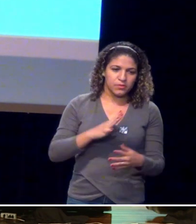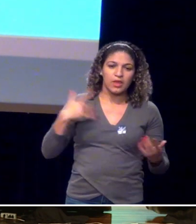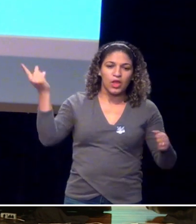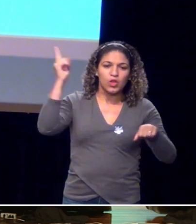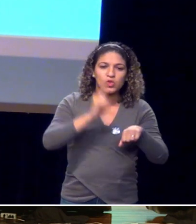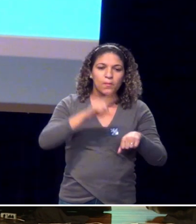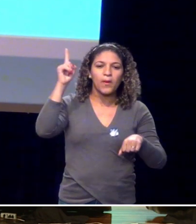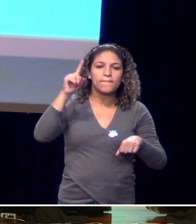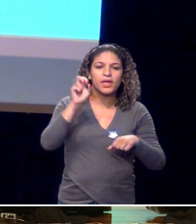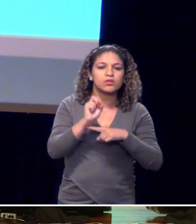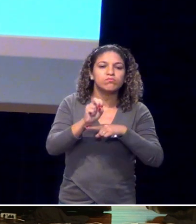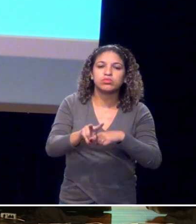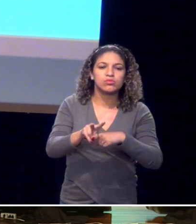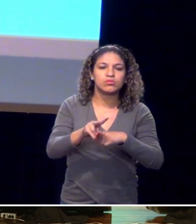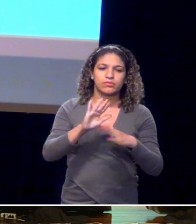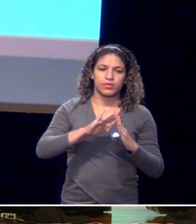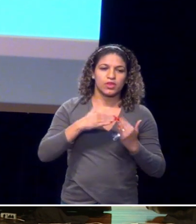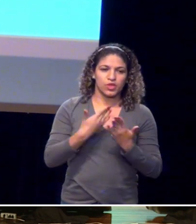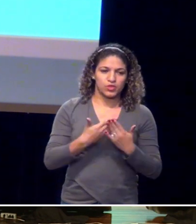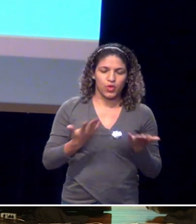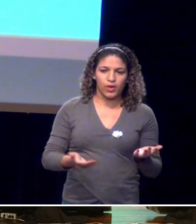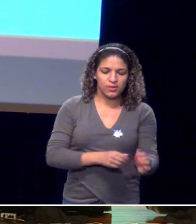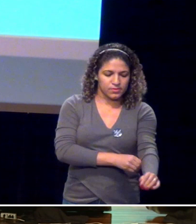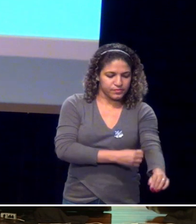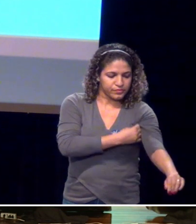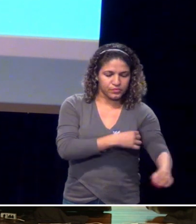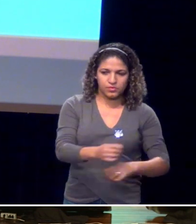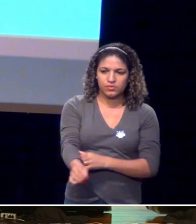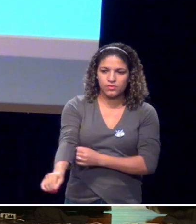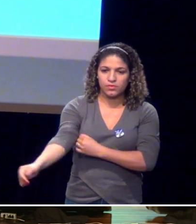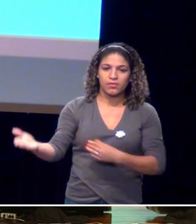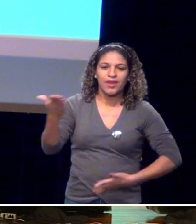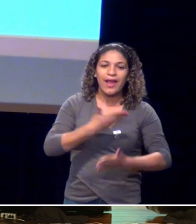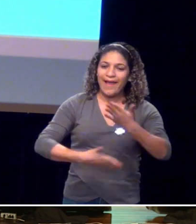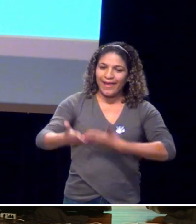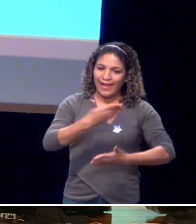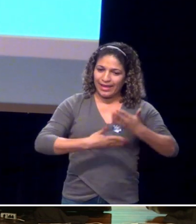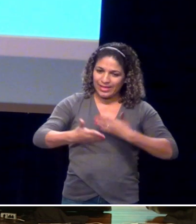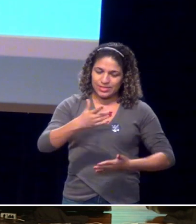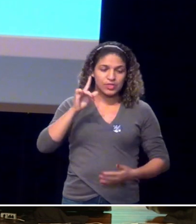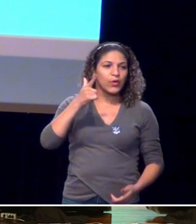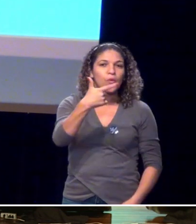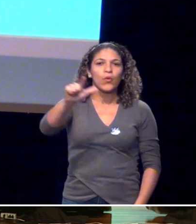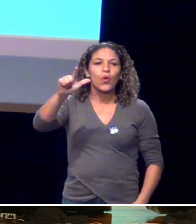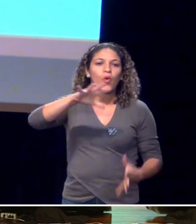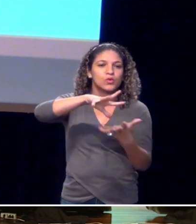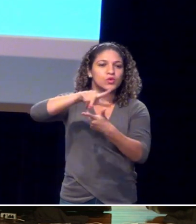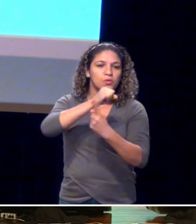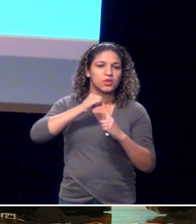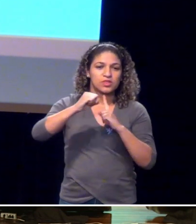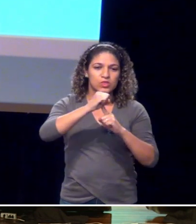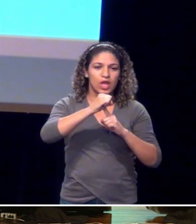que tem a primeira entrada na escola. Então, essa relação com os outros, essa constituição, esse mundo